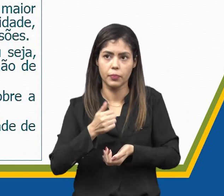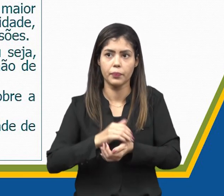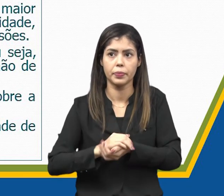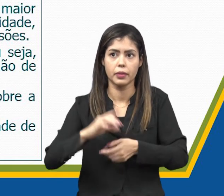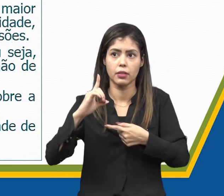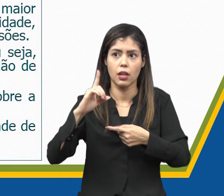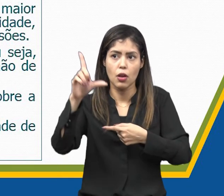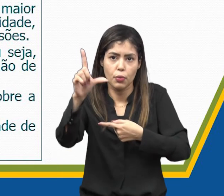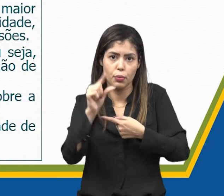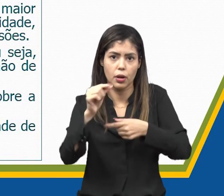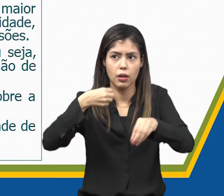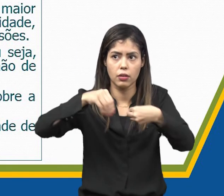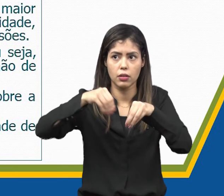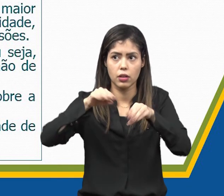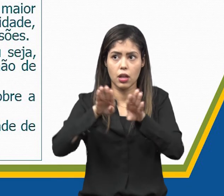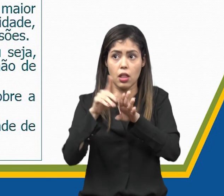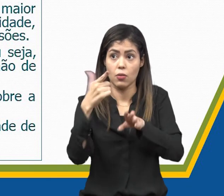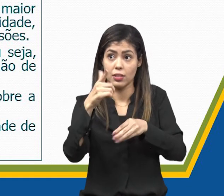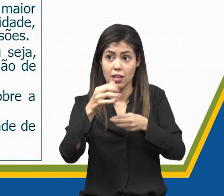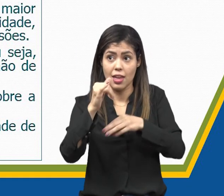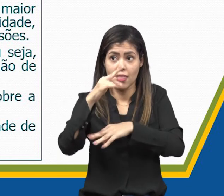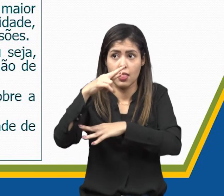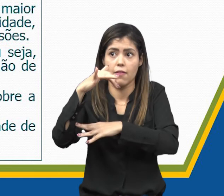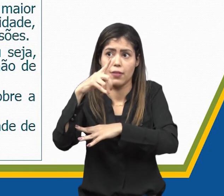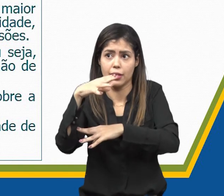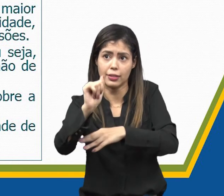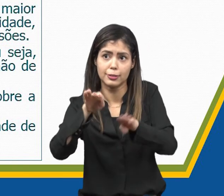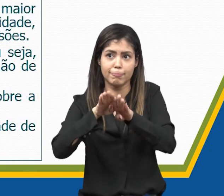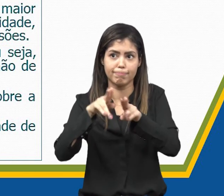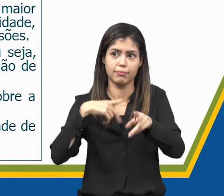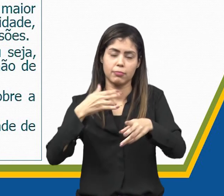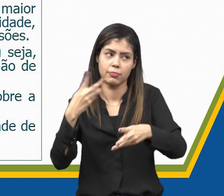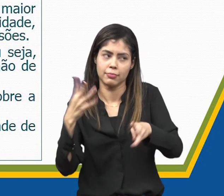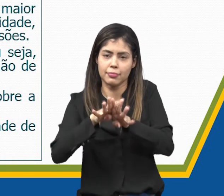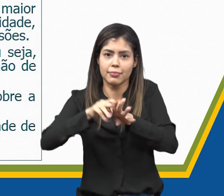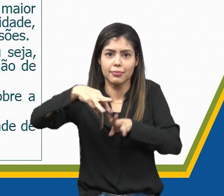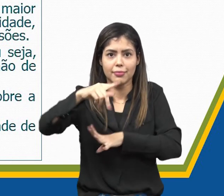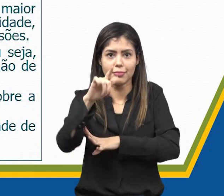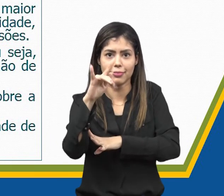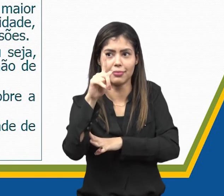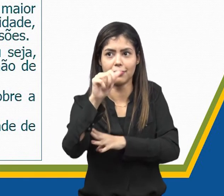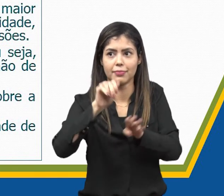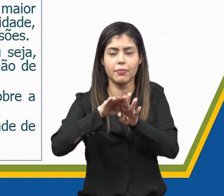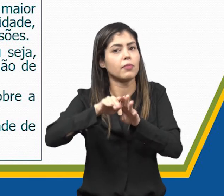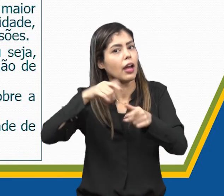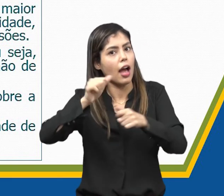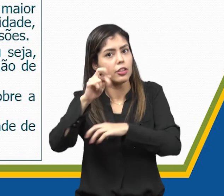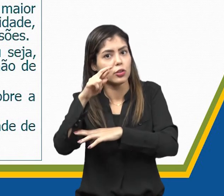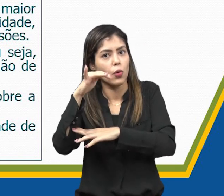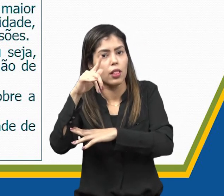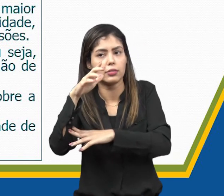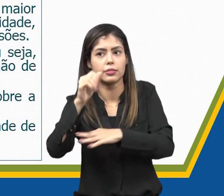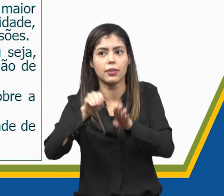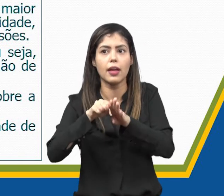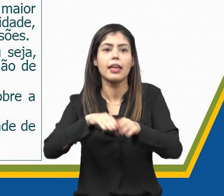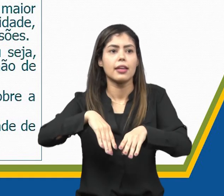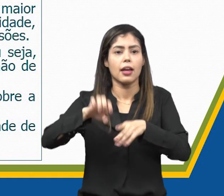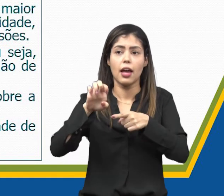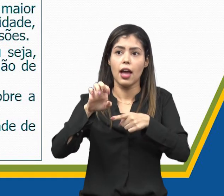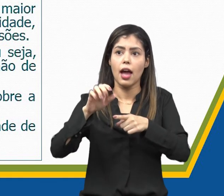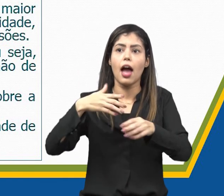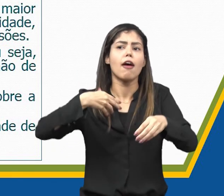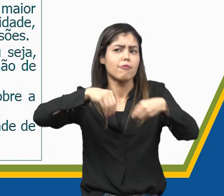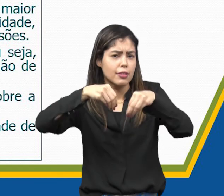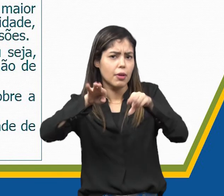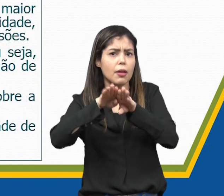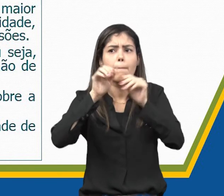D, fala a redução da flexibilidade não tem nenhuma interferência sobre a quantidade de mobilidade de uma articulação. E a E, a flexibilidade pode